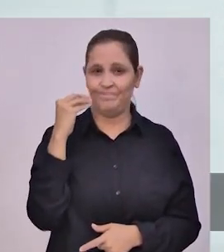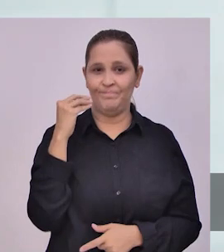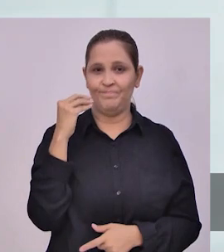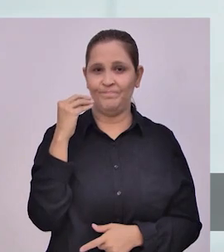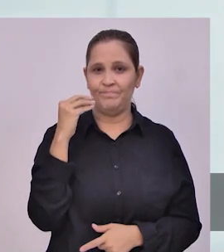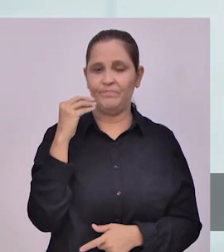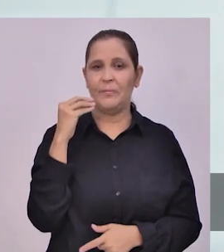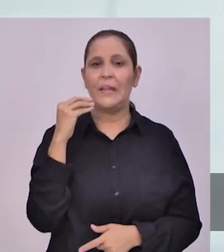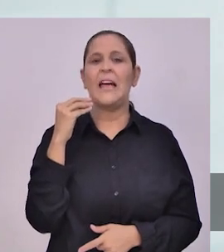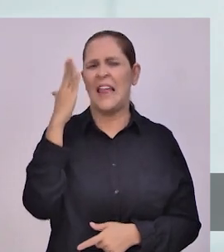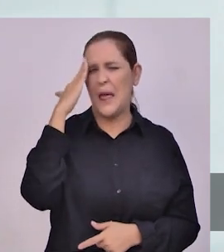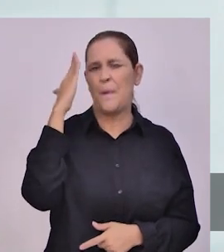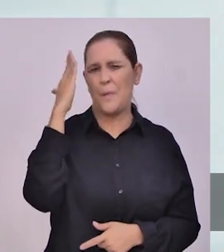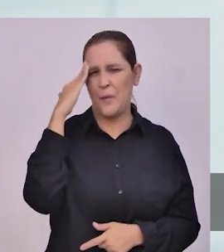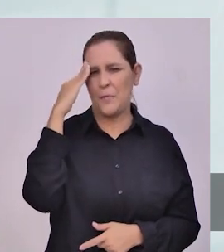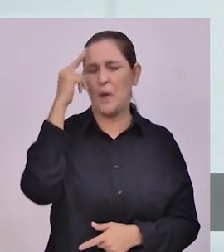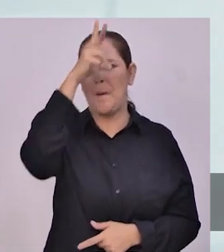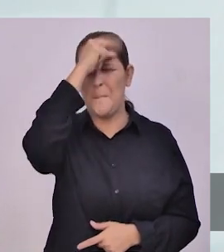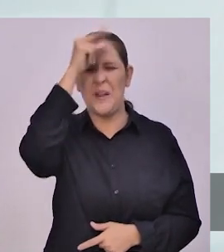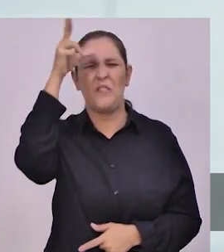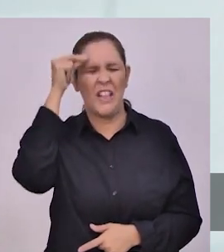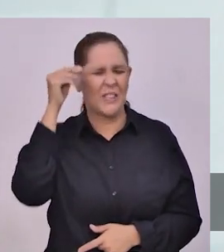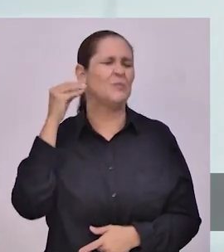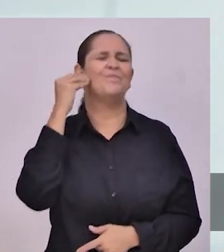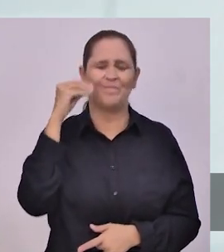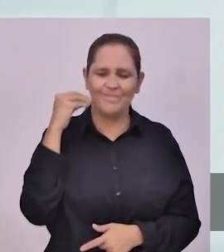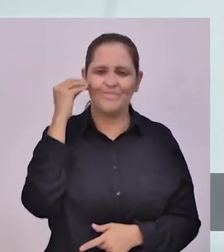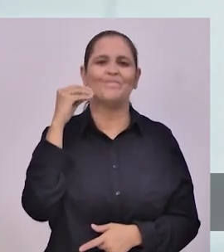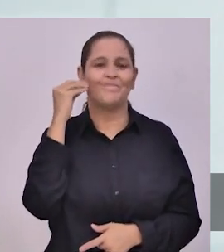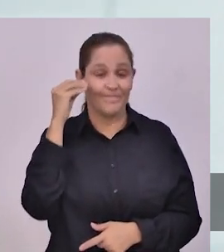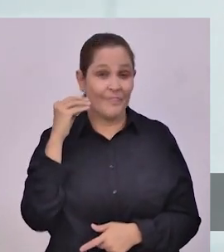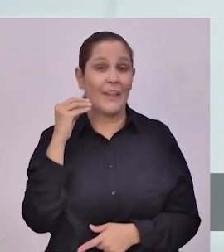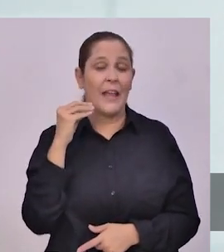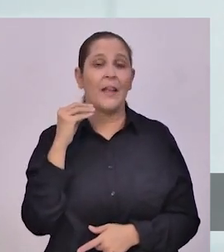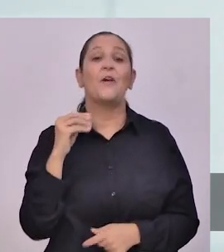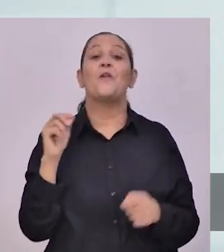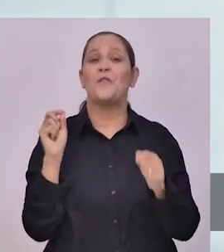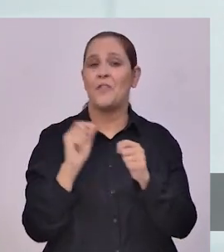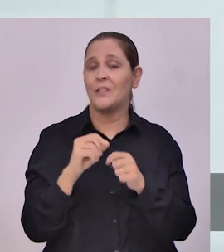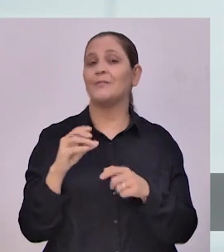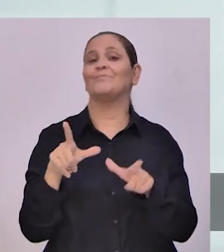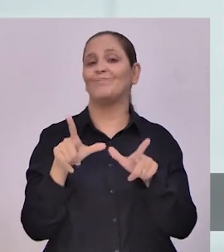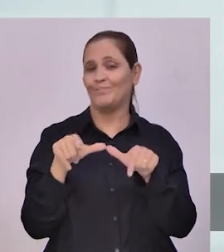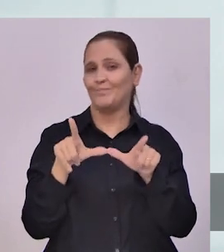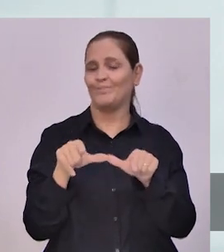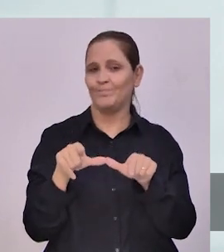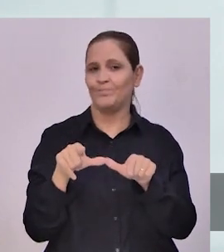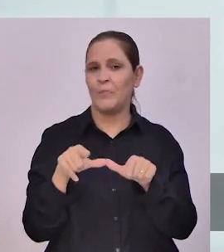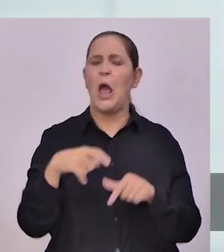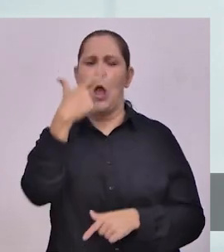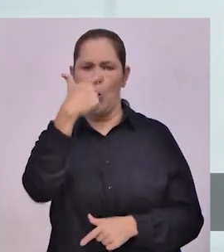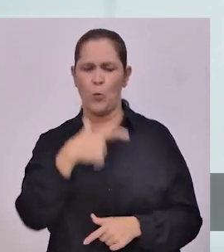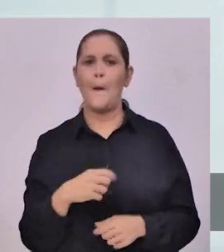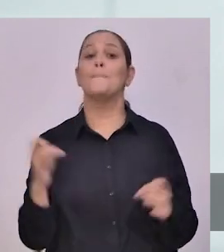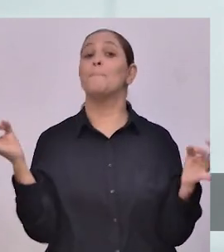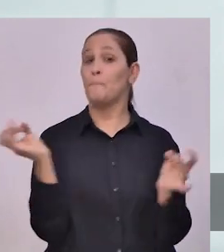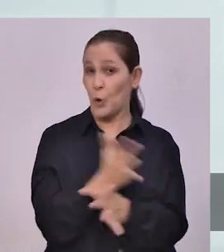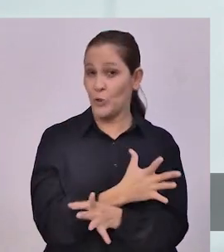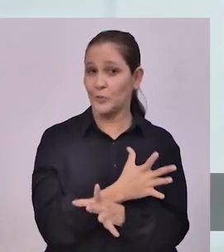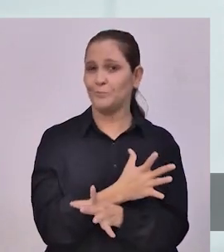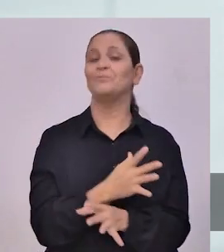Já sentimos na pele o que prefeitos sem experiência fizeram com a nossa cidade. Estou preparado para